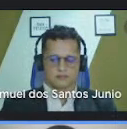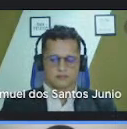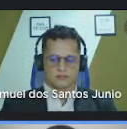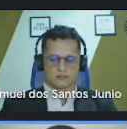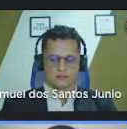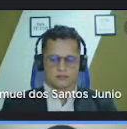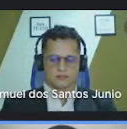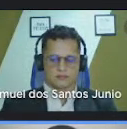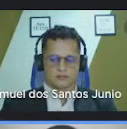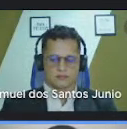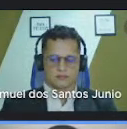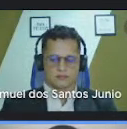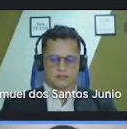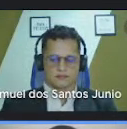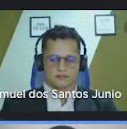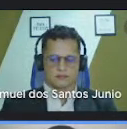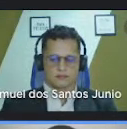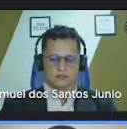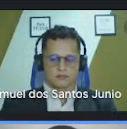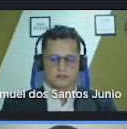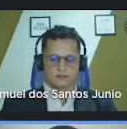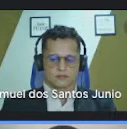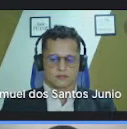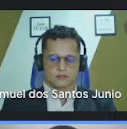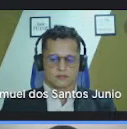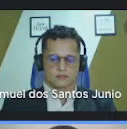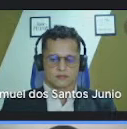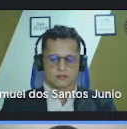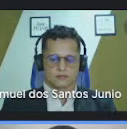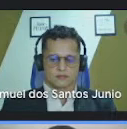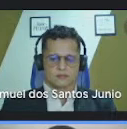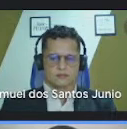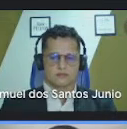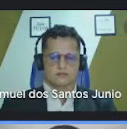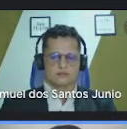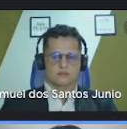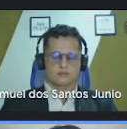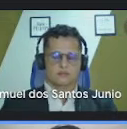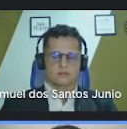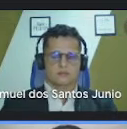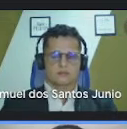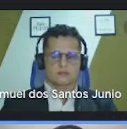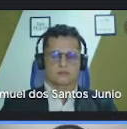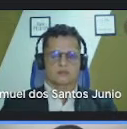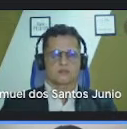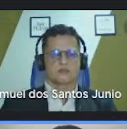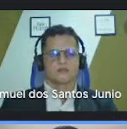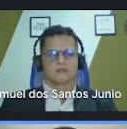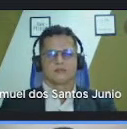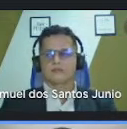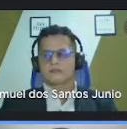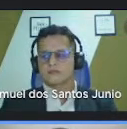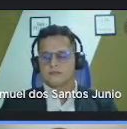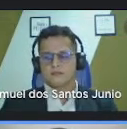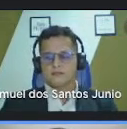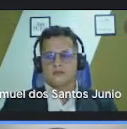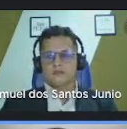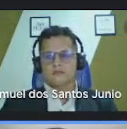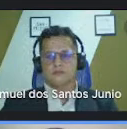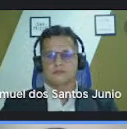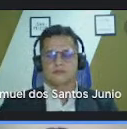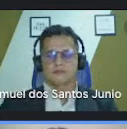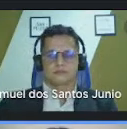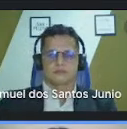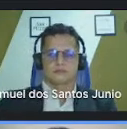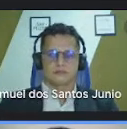internet, dados do IBGE, dados de bancos de dados que são públicos. Esses não precisam ser aprovados